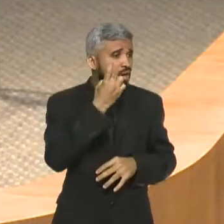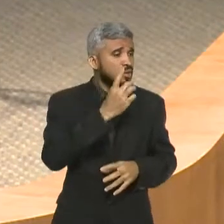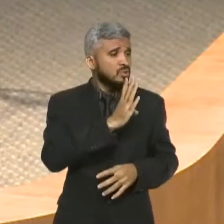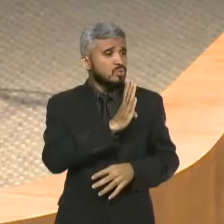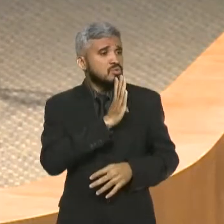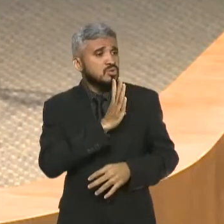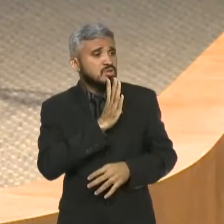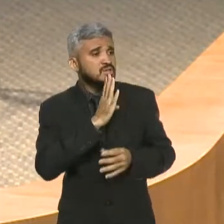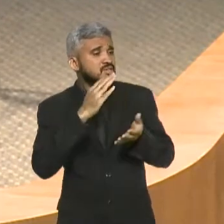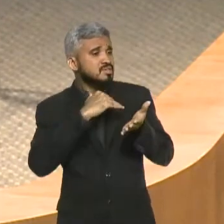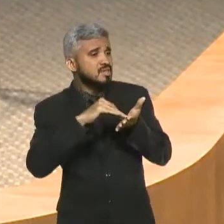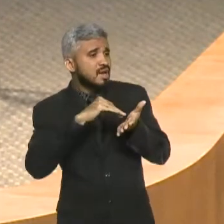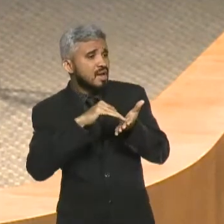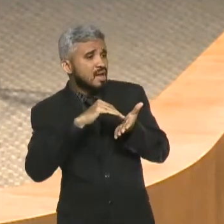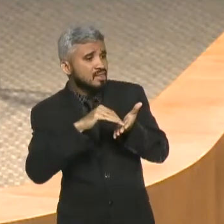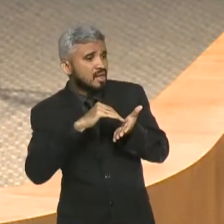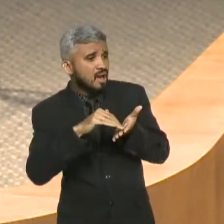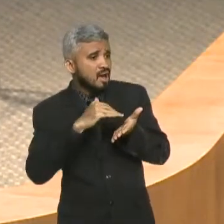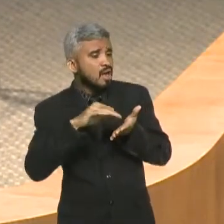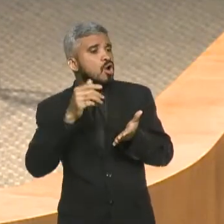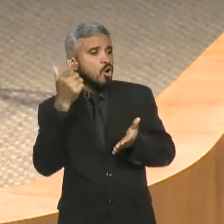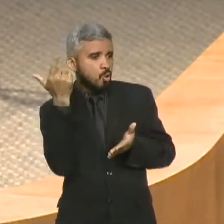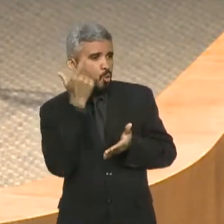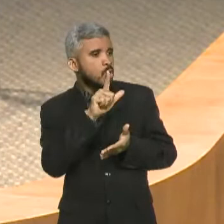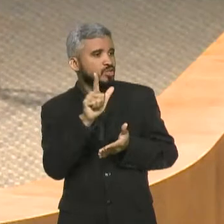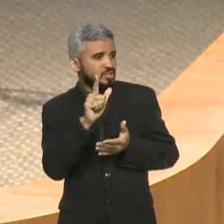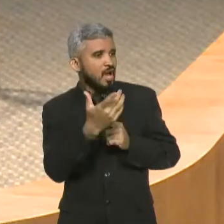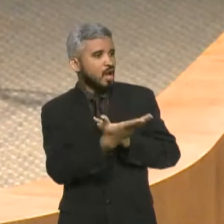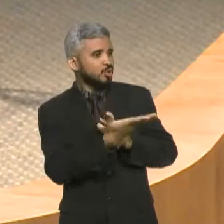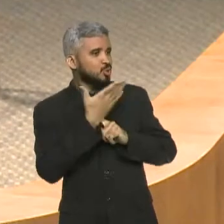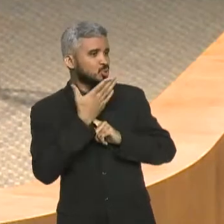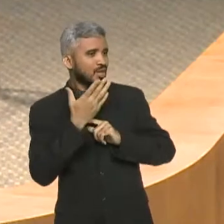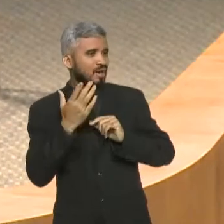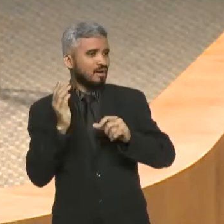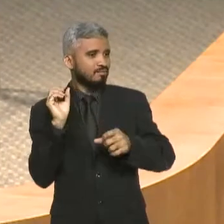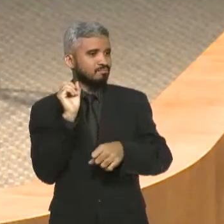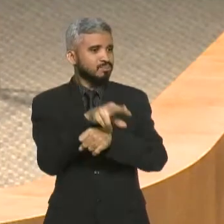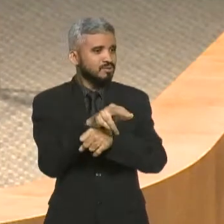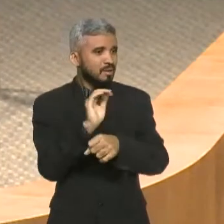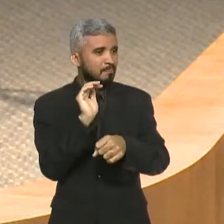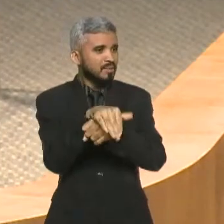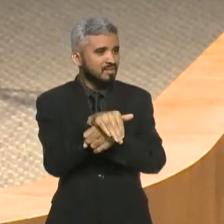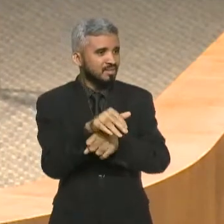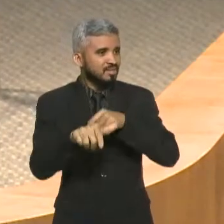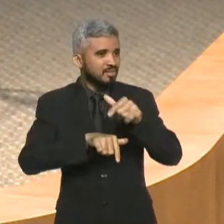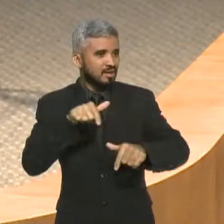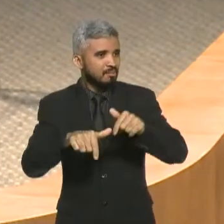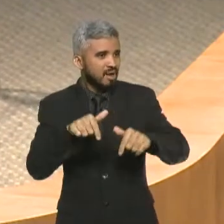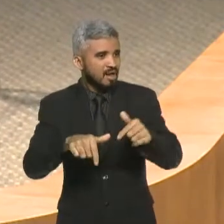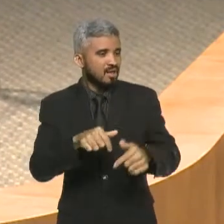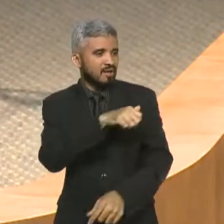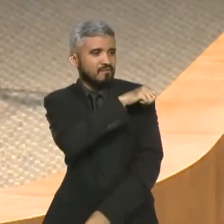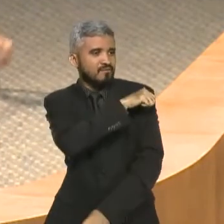secretário, eles conseguem uma vaga para enfermeiro, técnico de